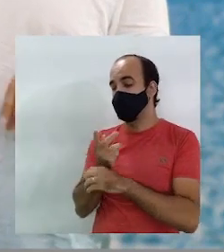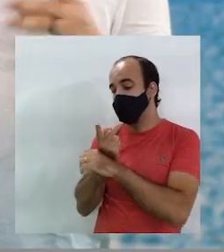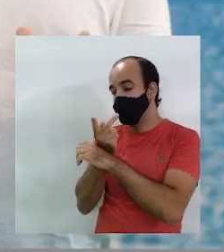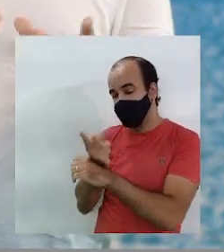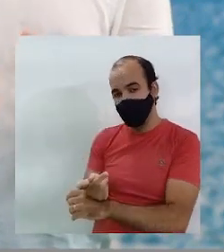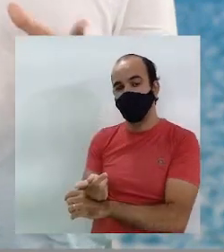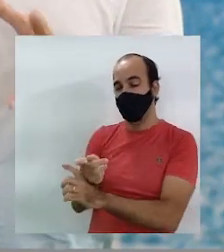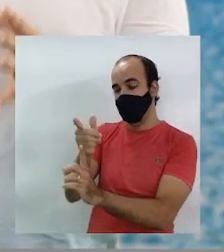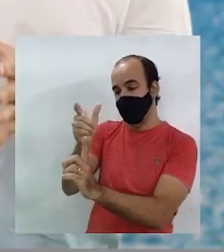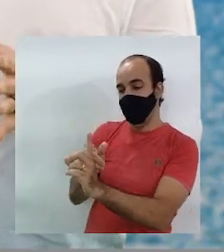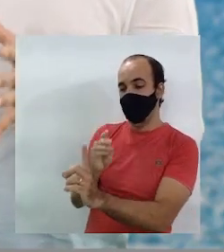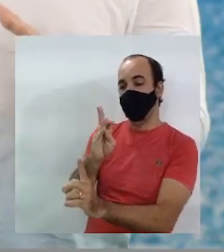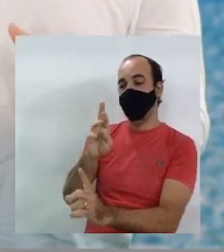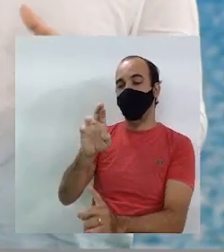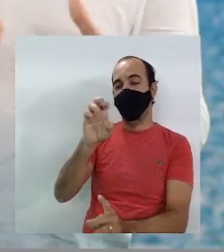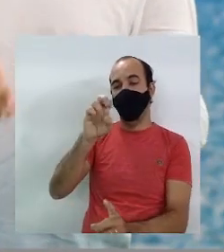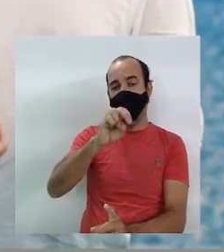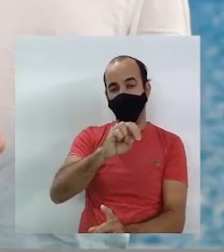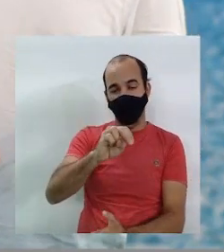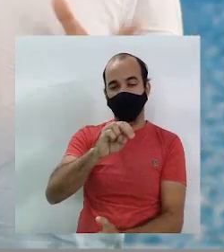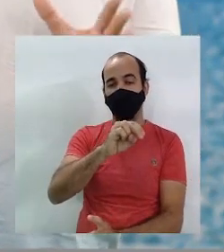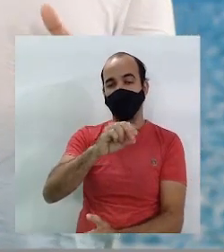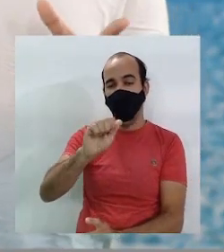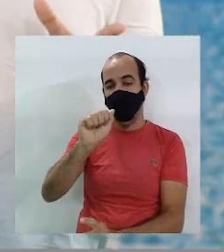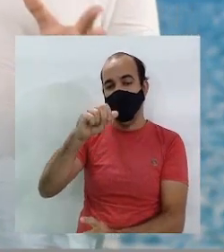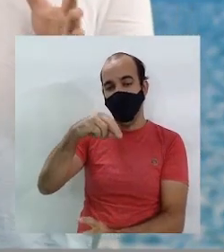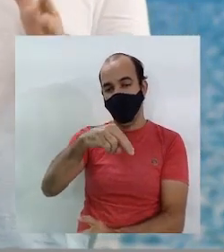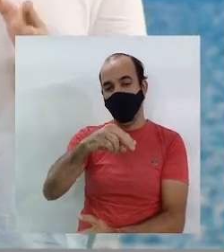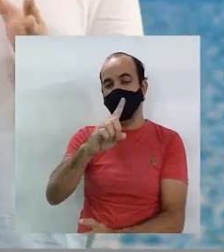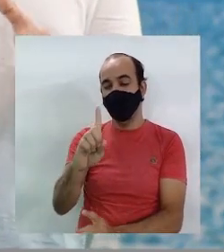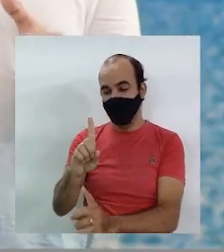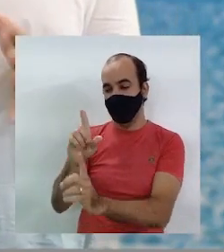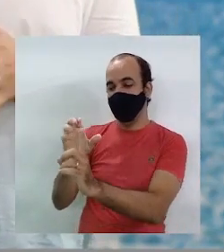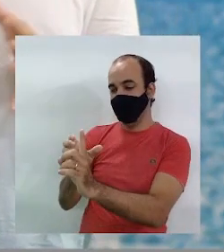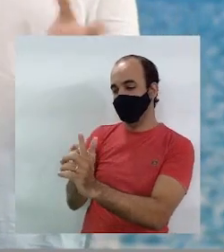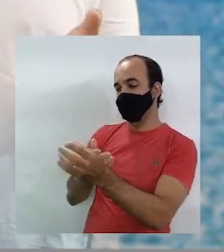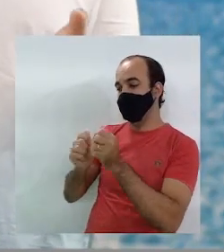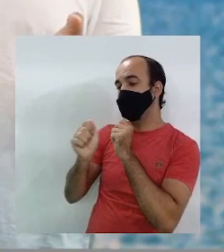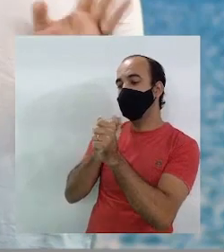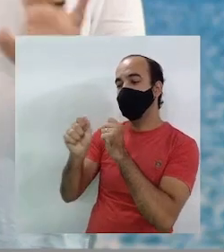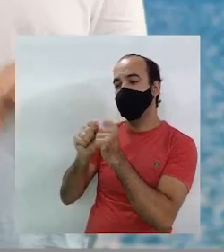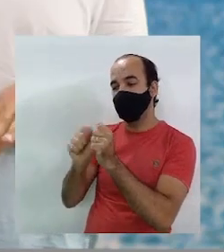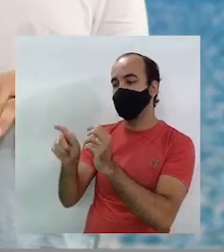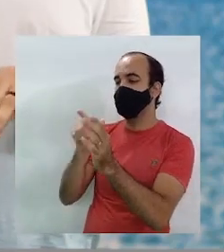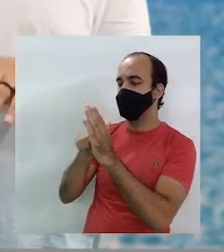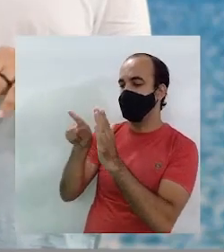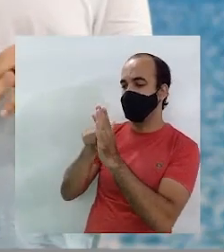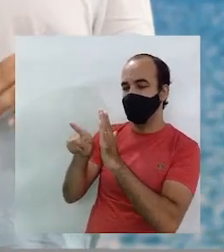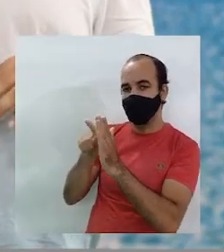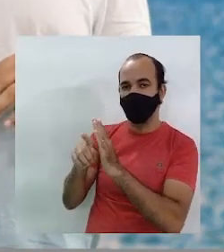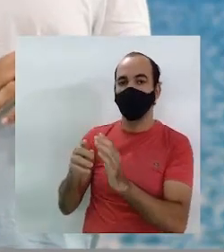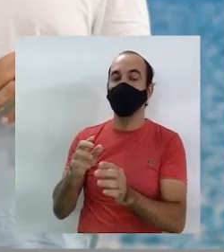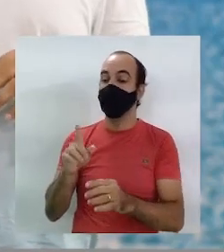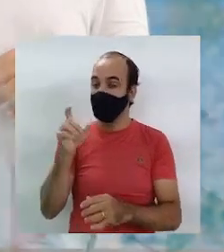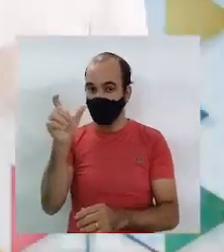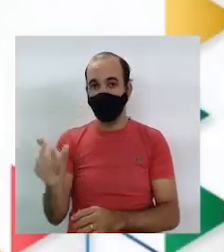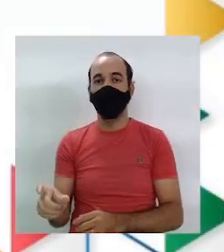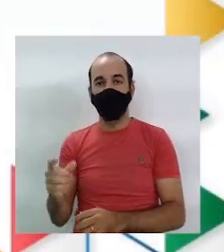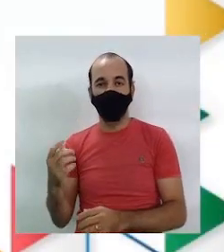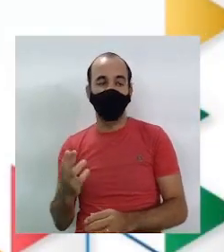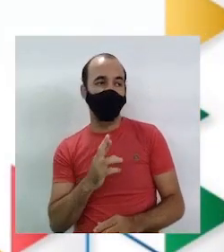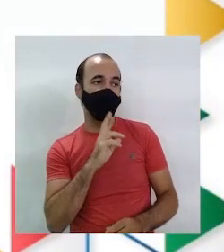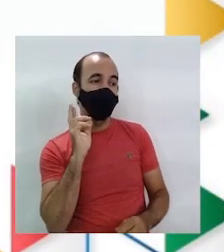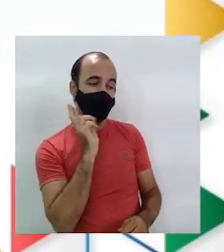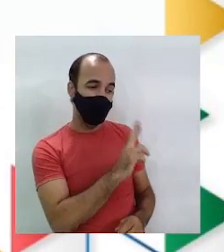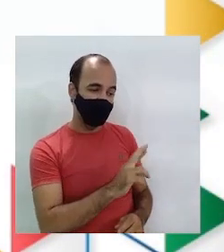e ele próprio respondeu o e-mail da aluna. Eu peguei um trecho do e-mail da aluna, coloquei aí na tela para a